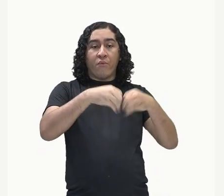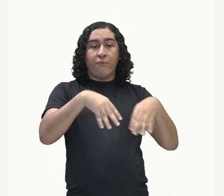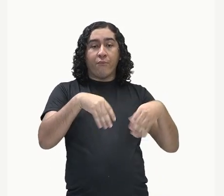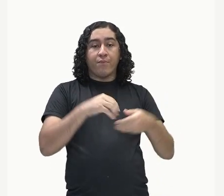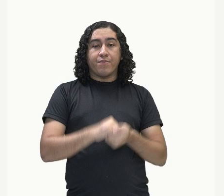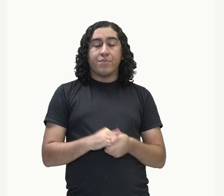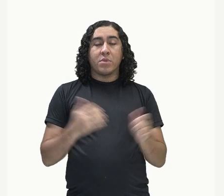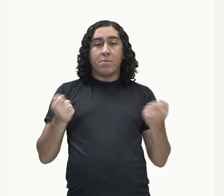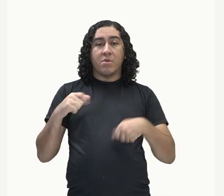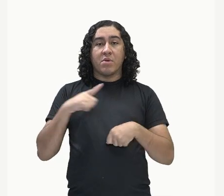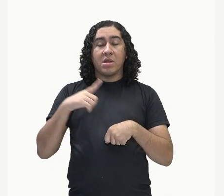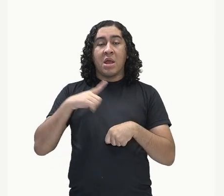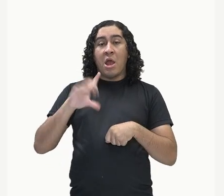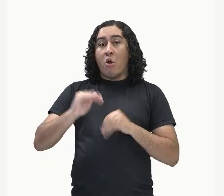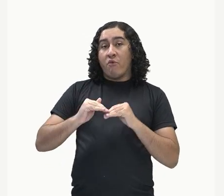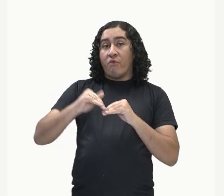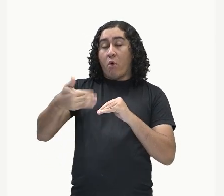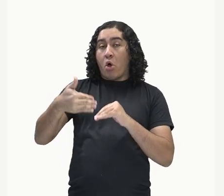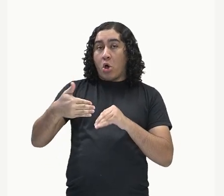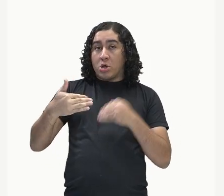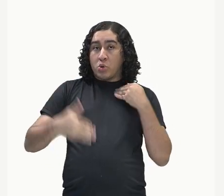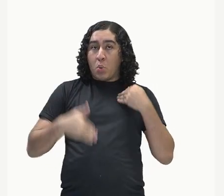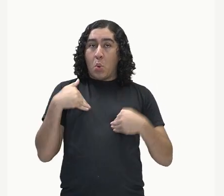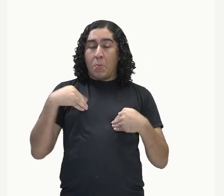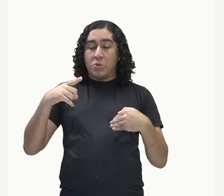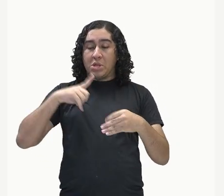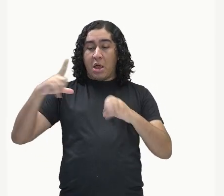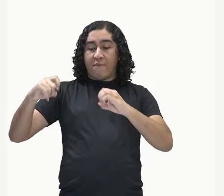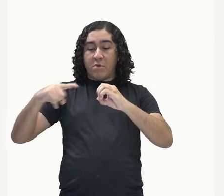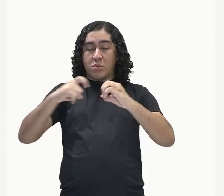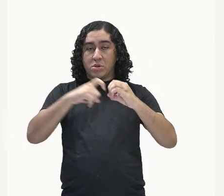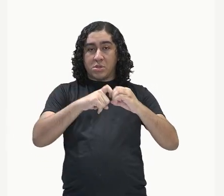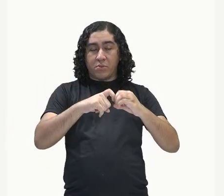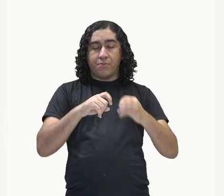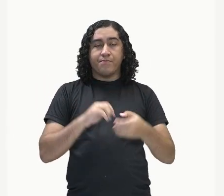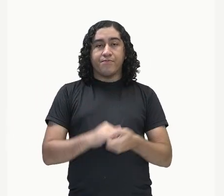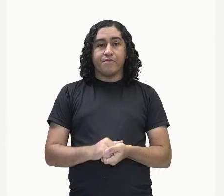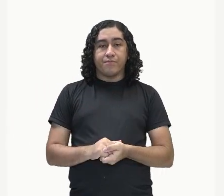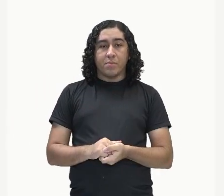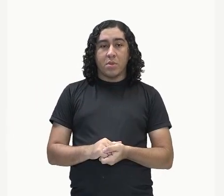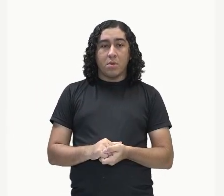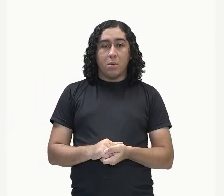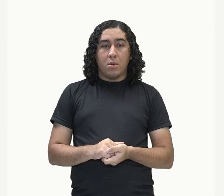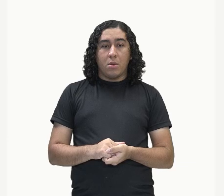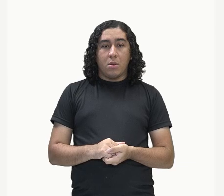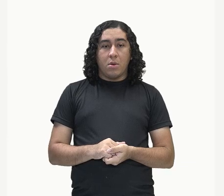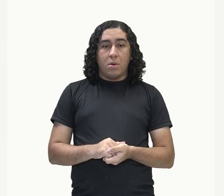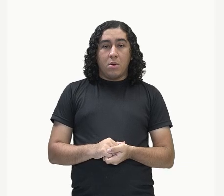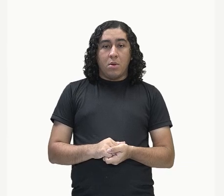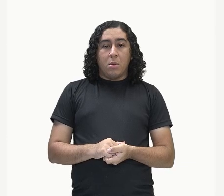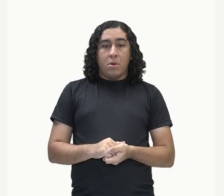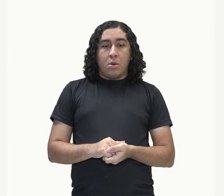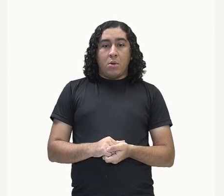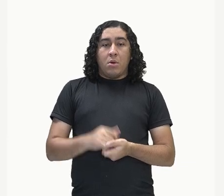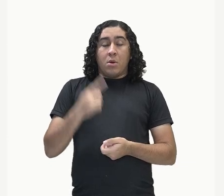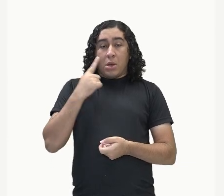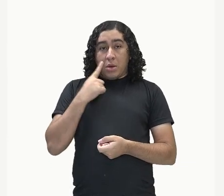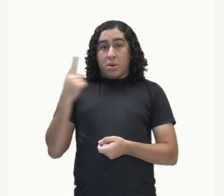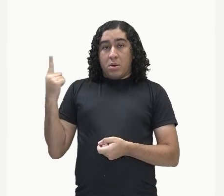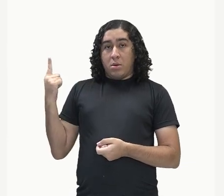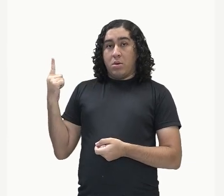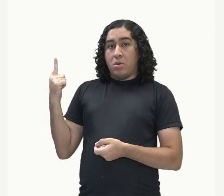apresentando ali a fecundação externa, tá? No caso aqui dos osteíctes, eles colocam ali,